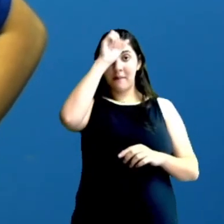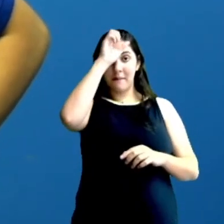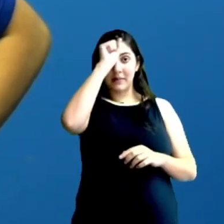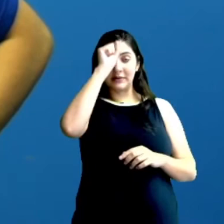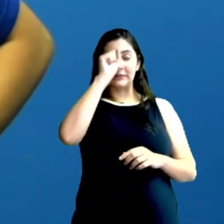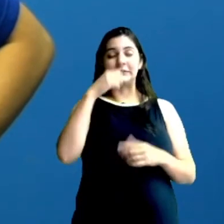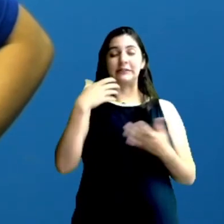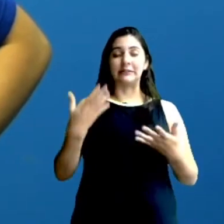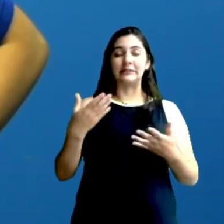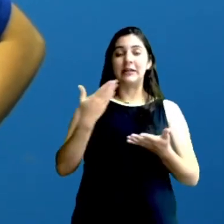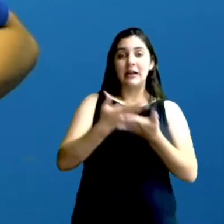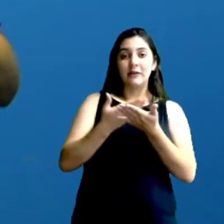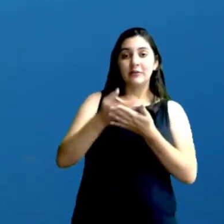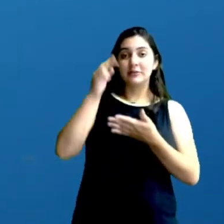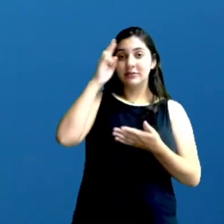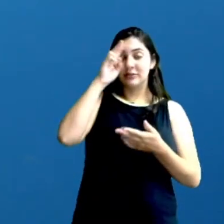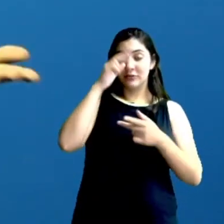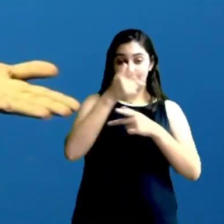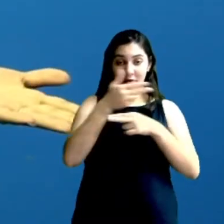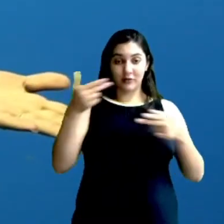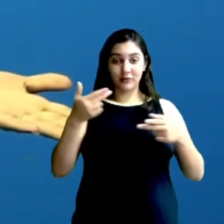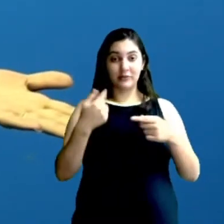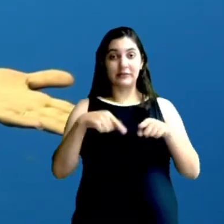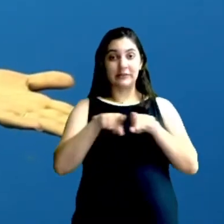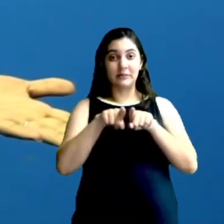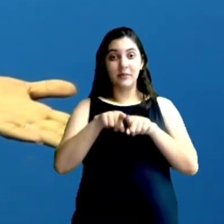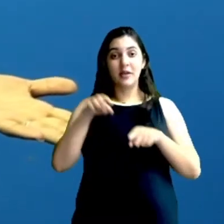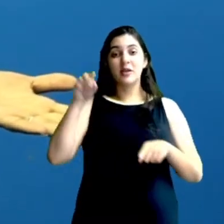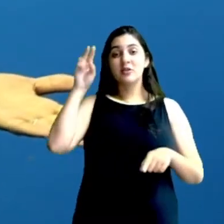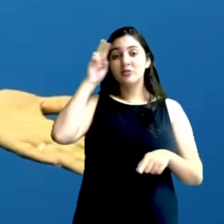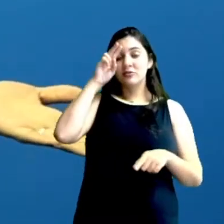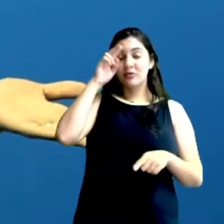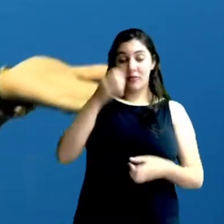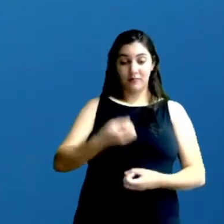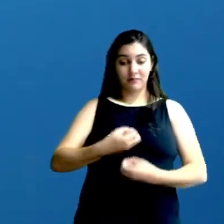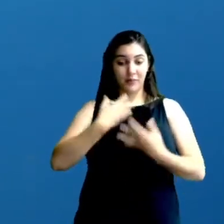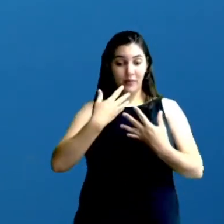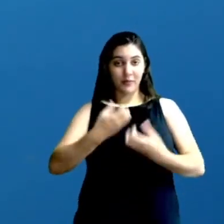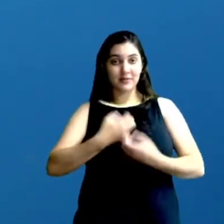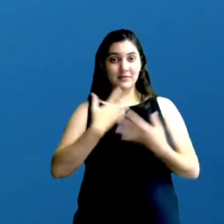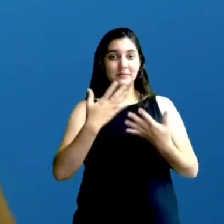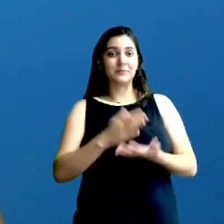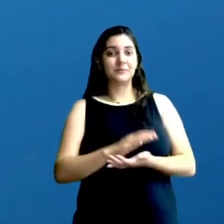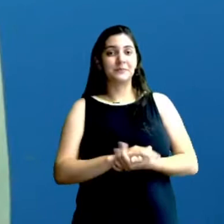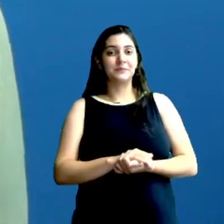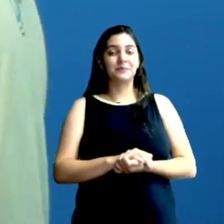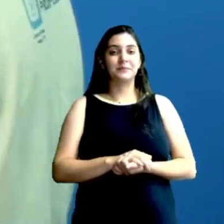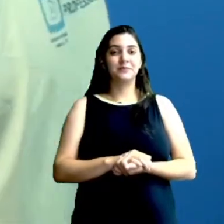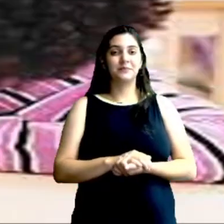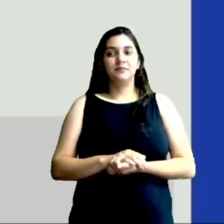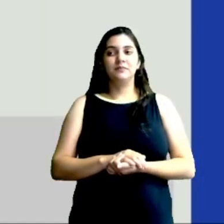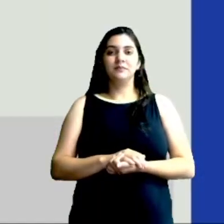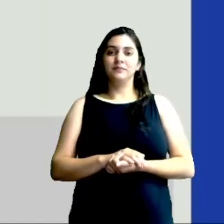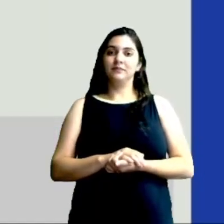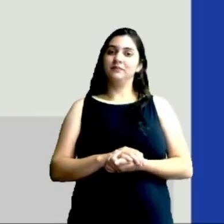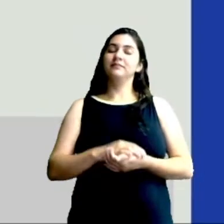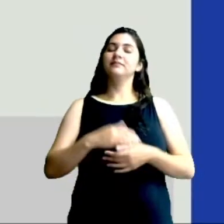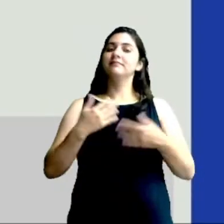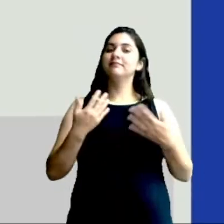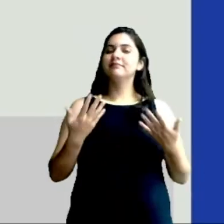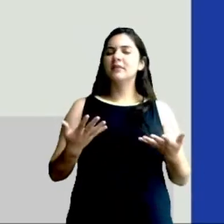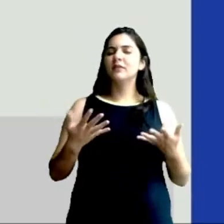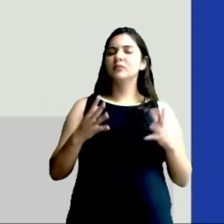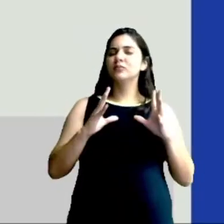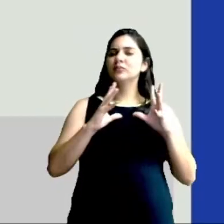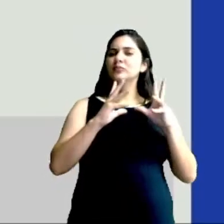das histórias das coisas e um pouquinho da história da poesia vem comigo e